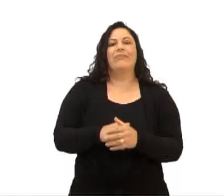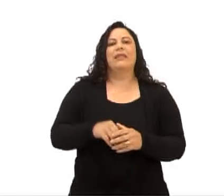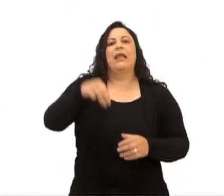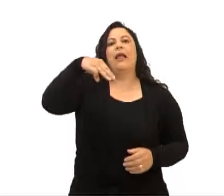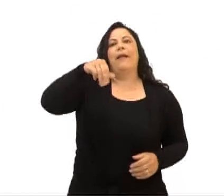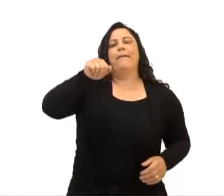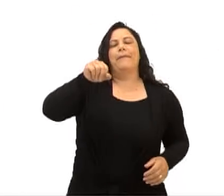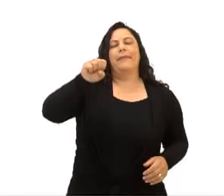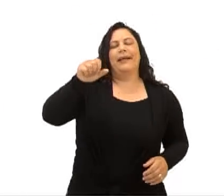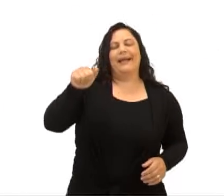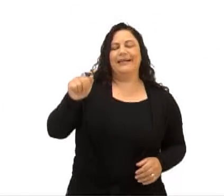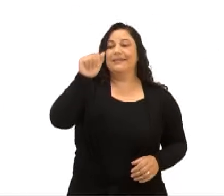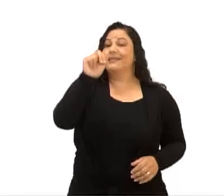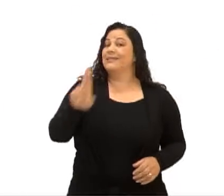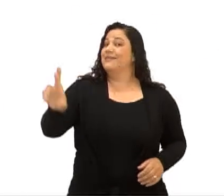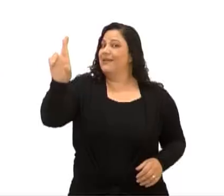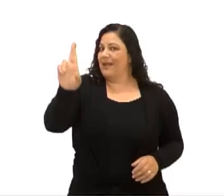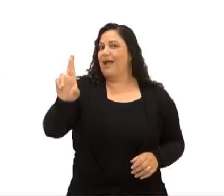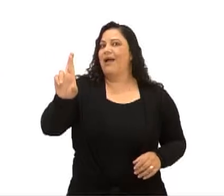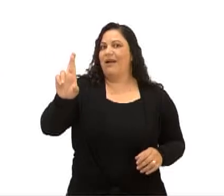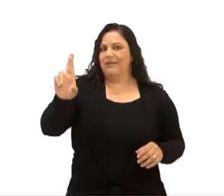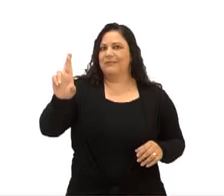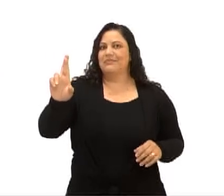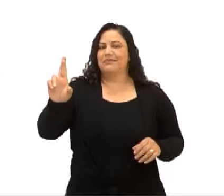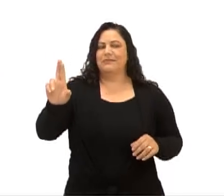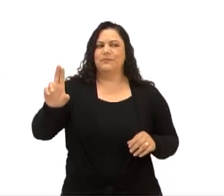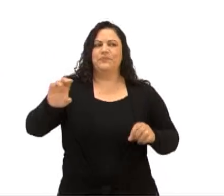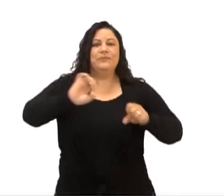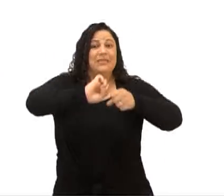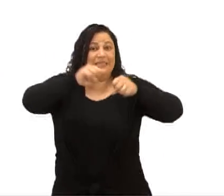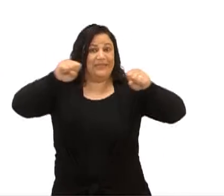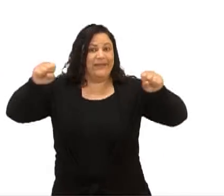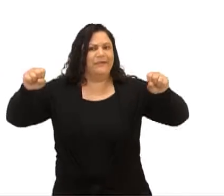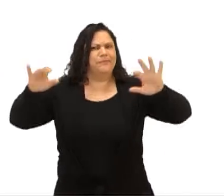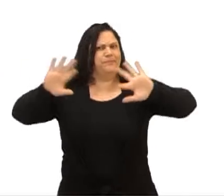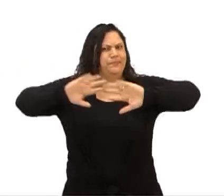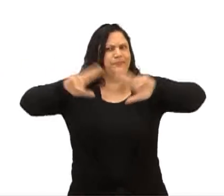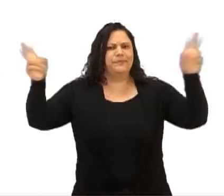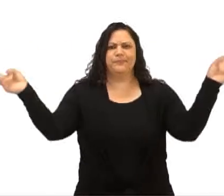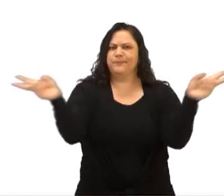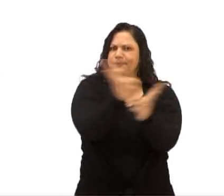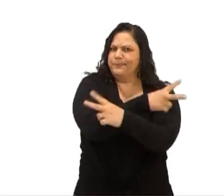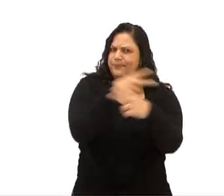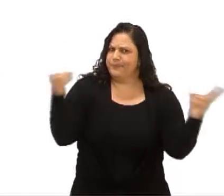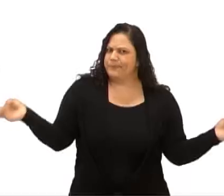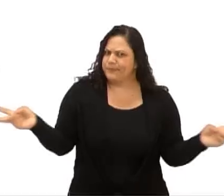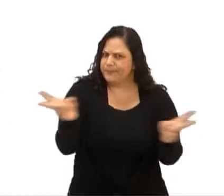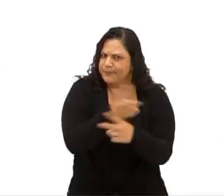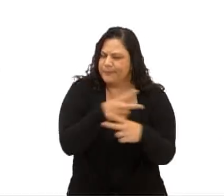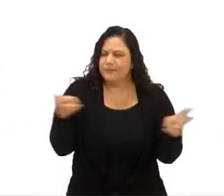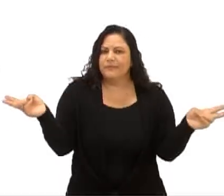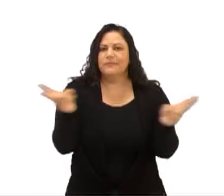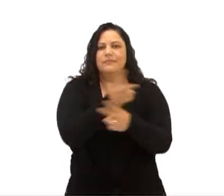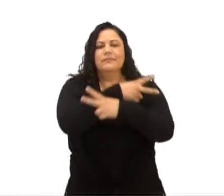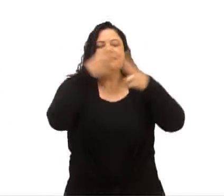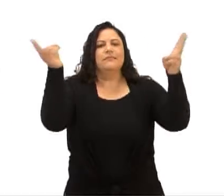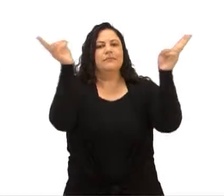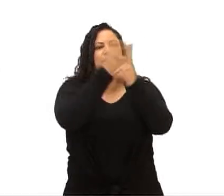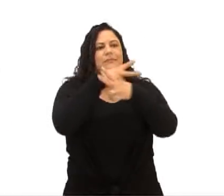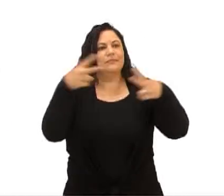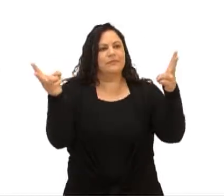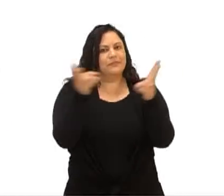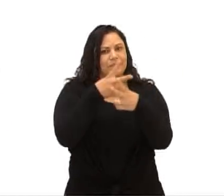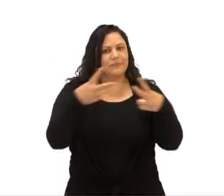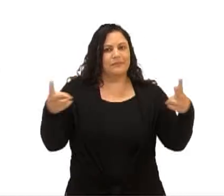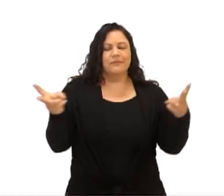ar, elas são grandes massas de ventos e ar, né? E elas tomam